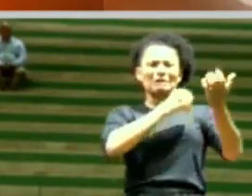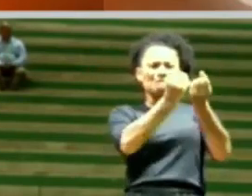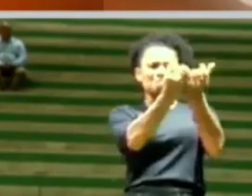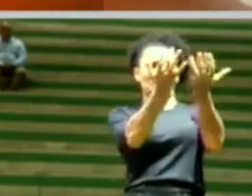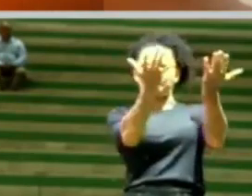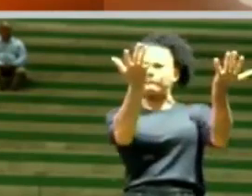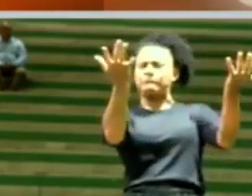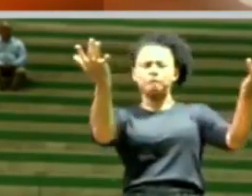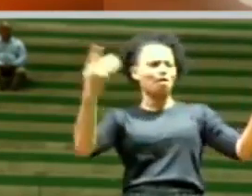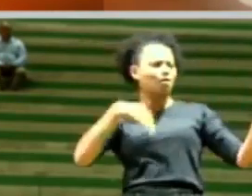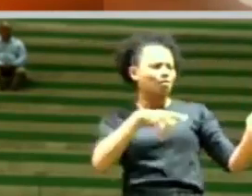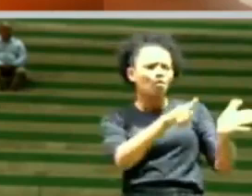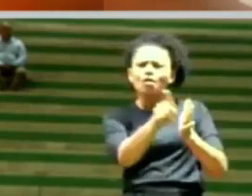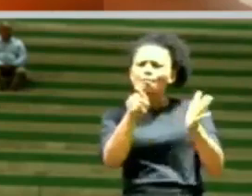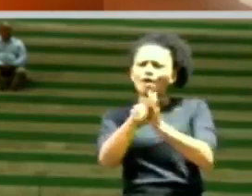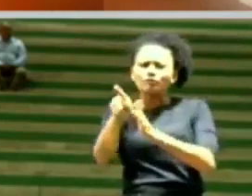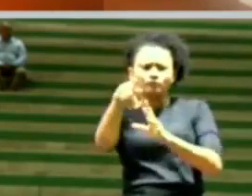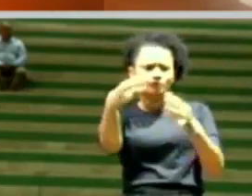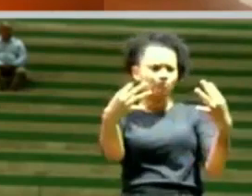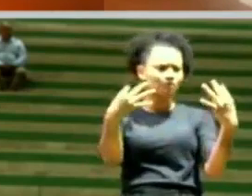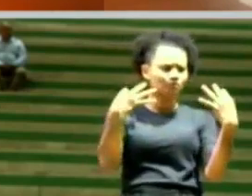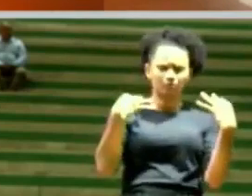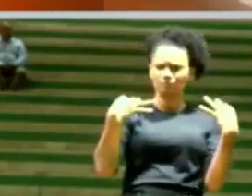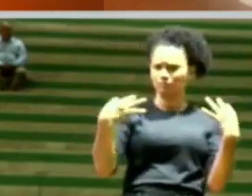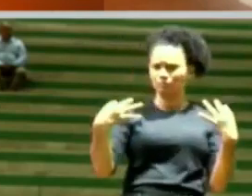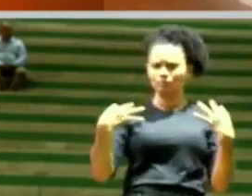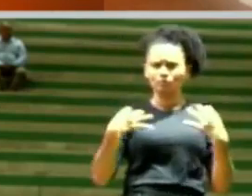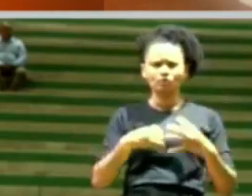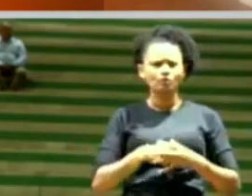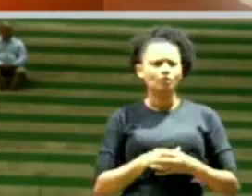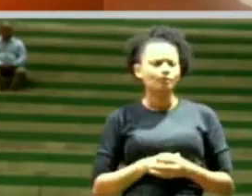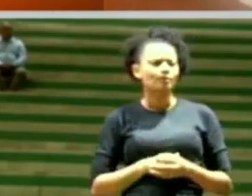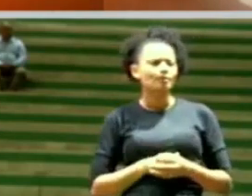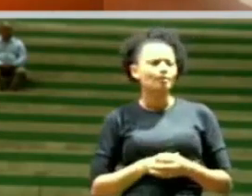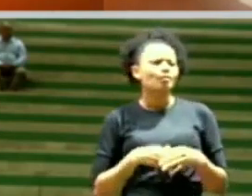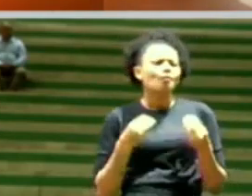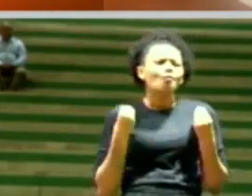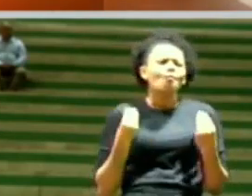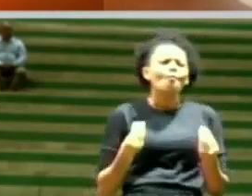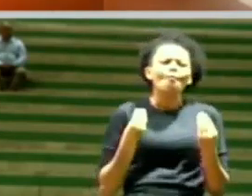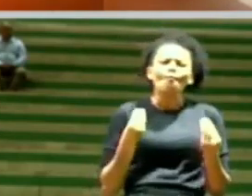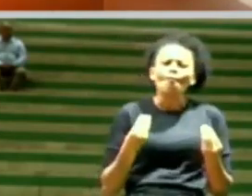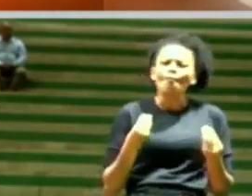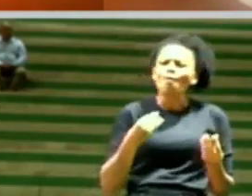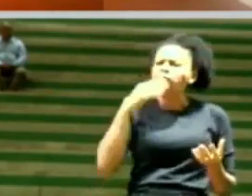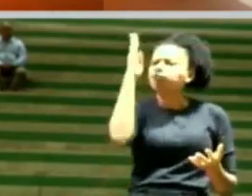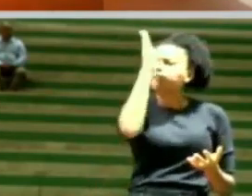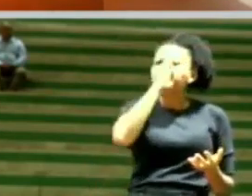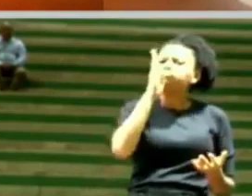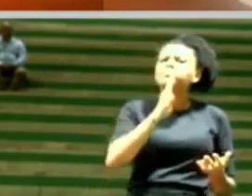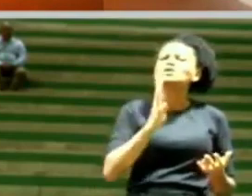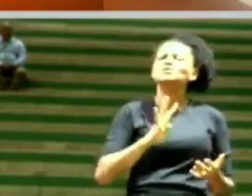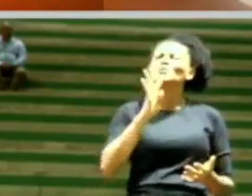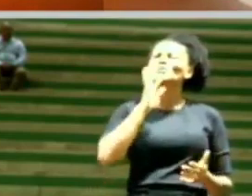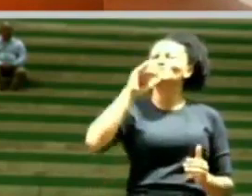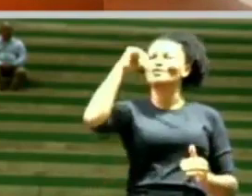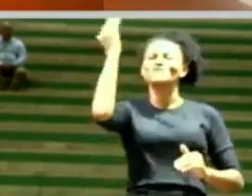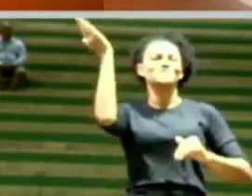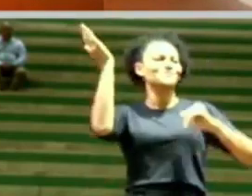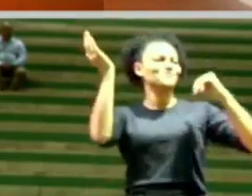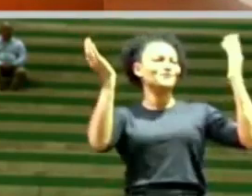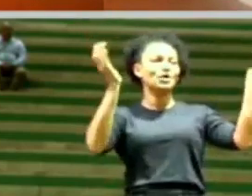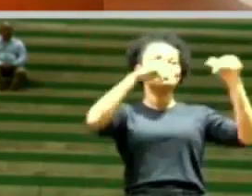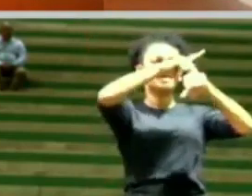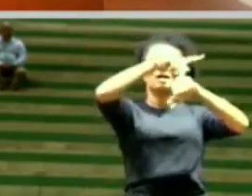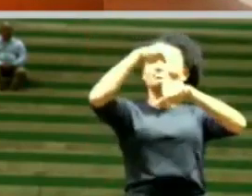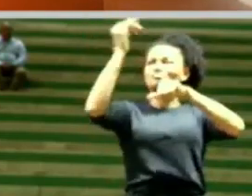Eu pergunto a todos que me ouvem: como é que o Brasil é conhecido lá fora?